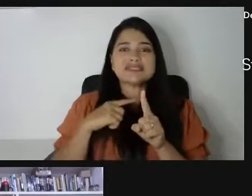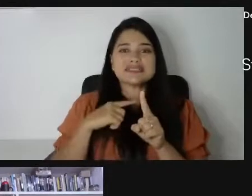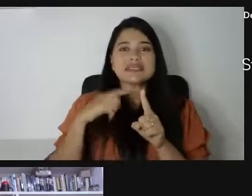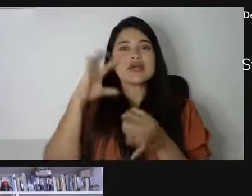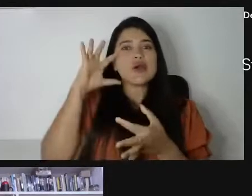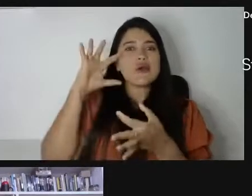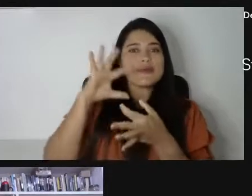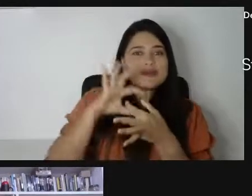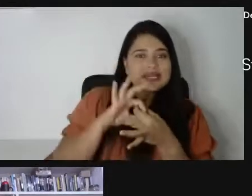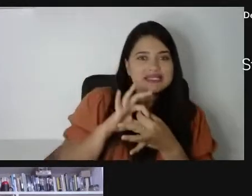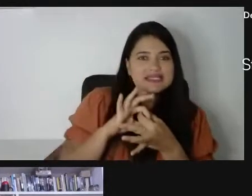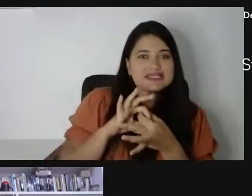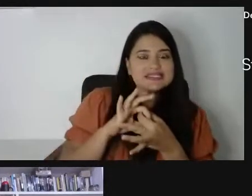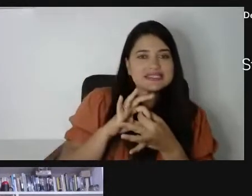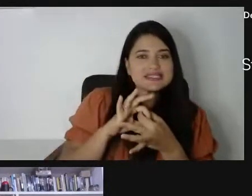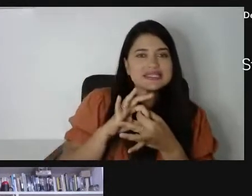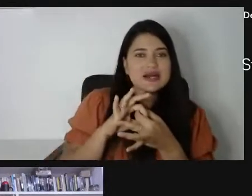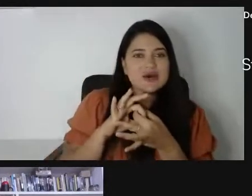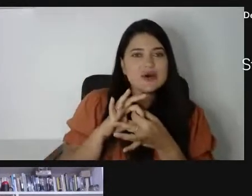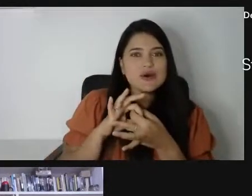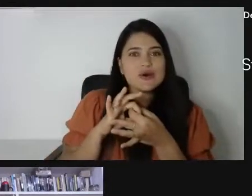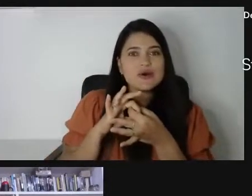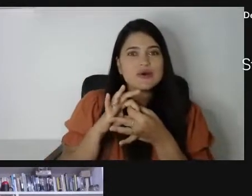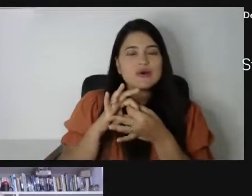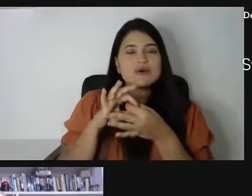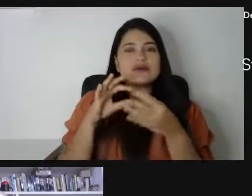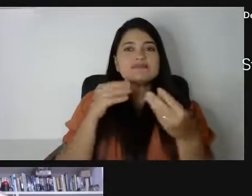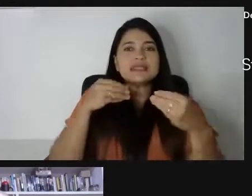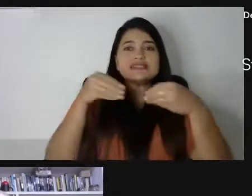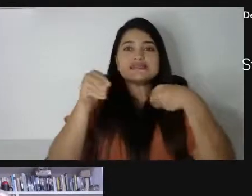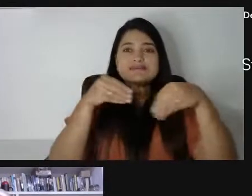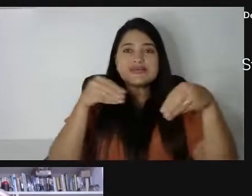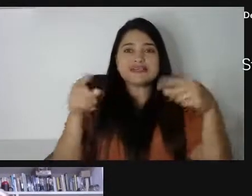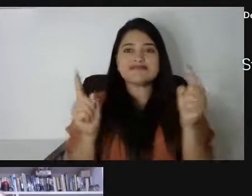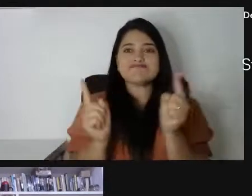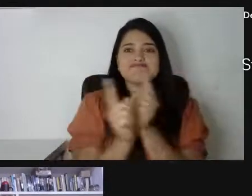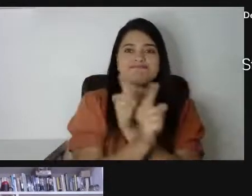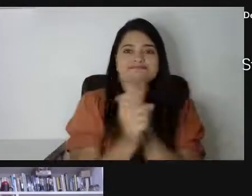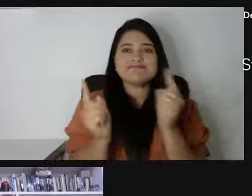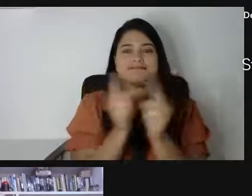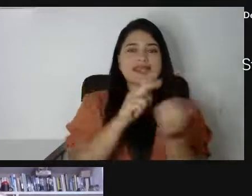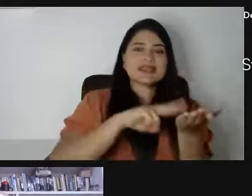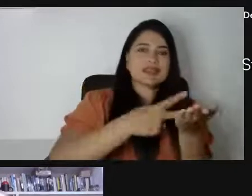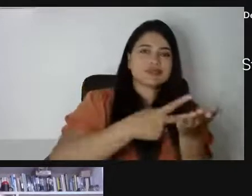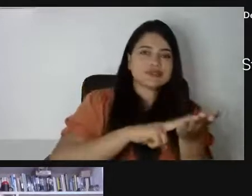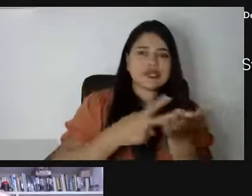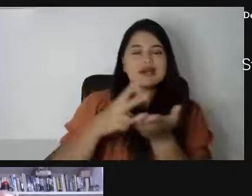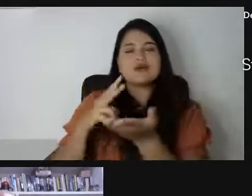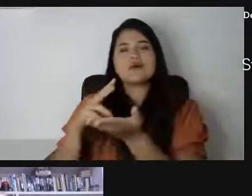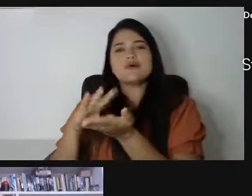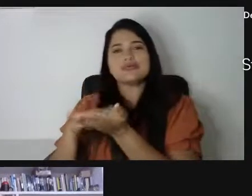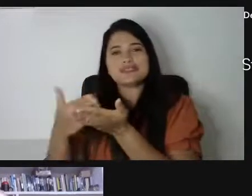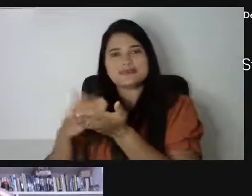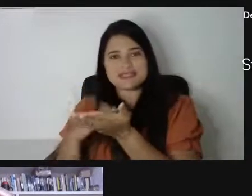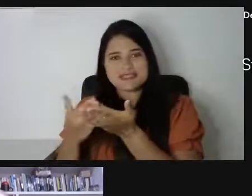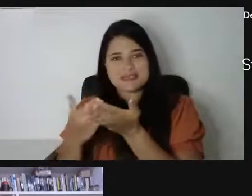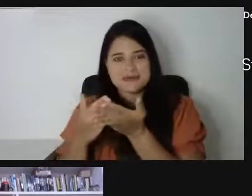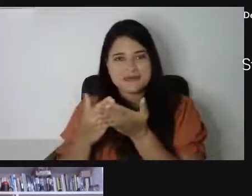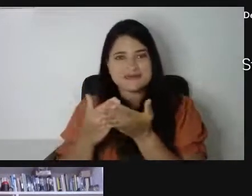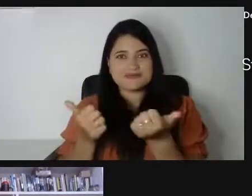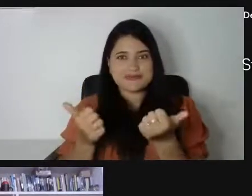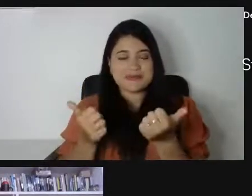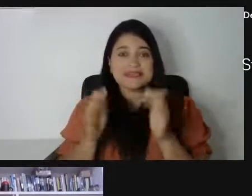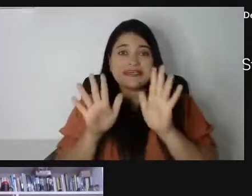que nesse caso parece mesclar bem essas coisas. Exatamente. Mas eu faço